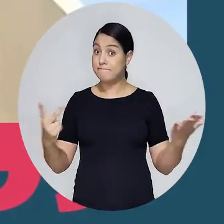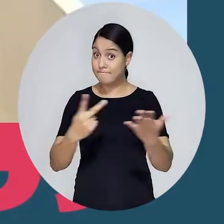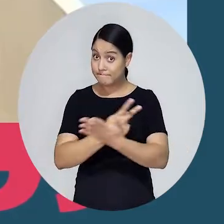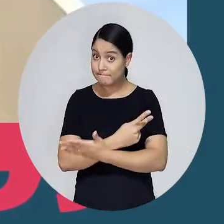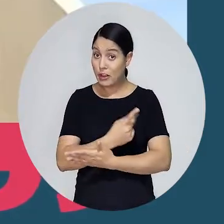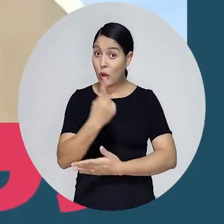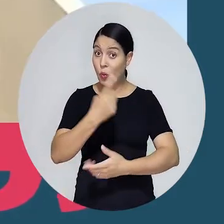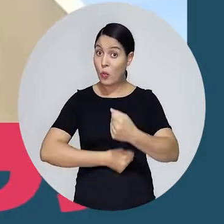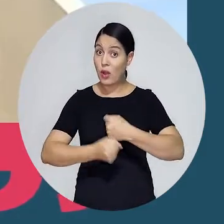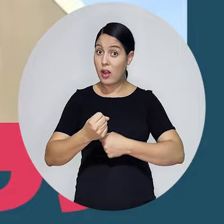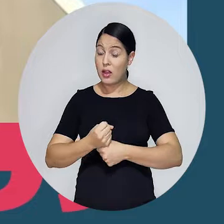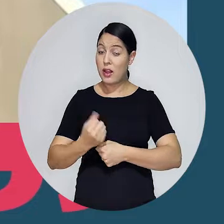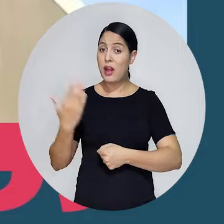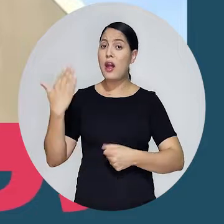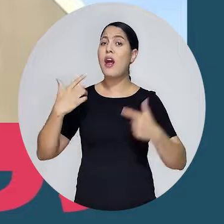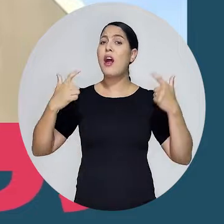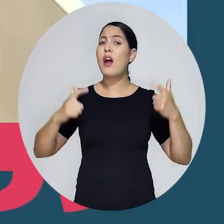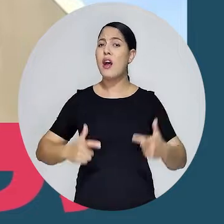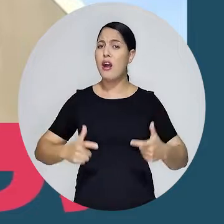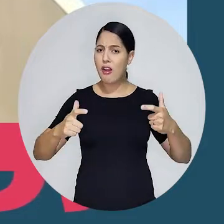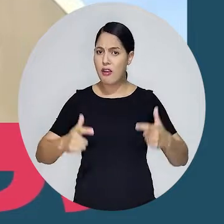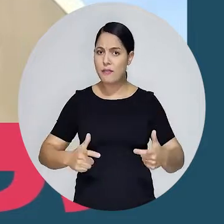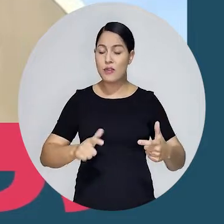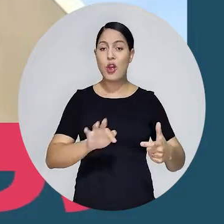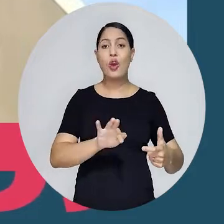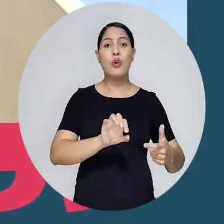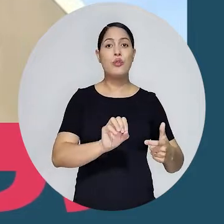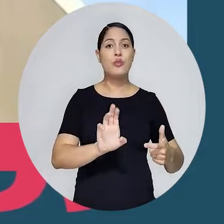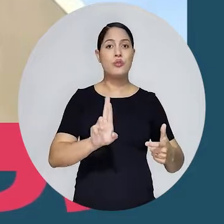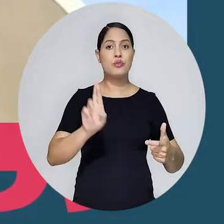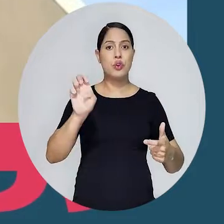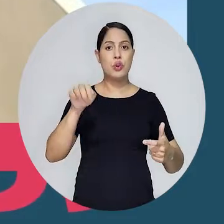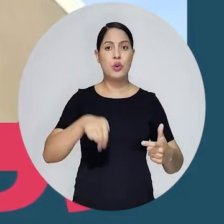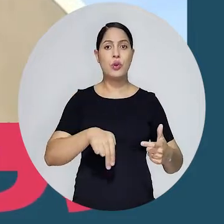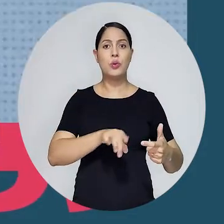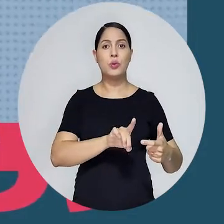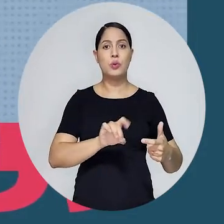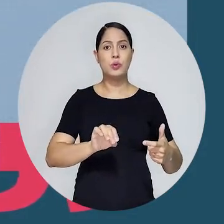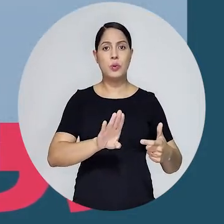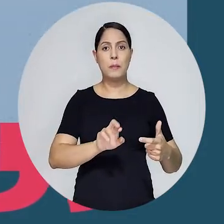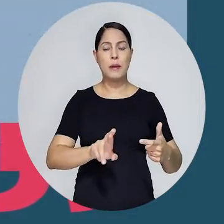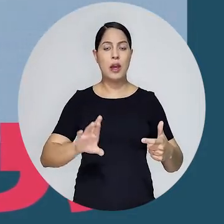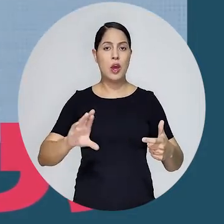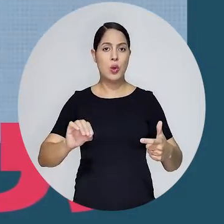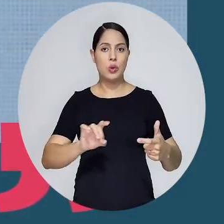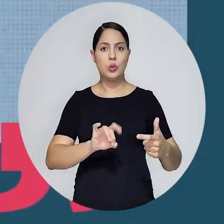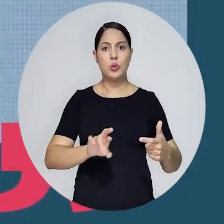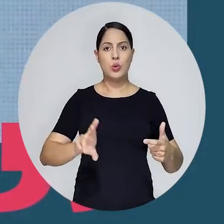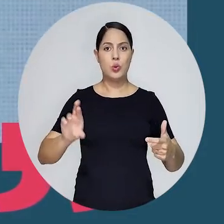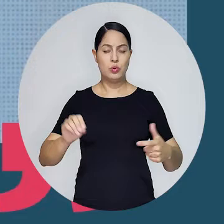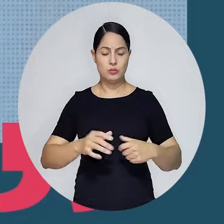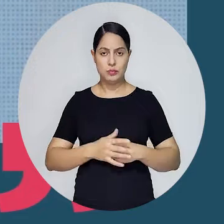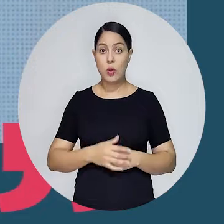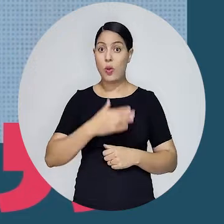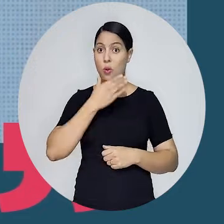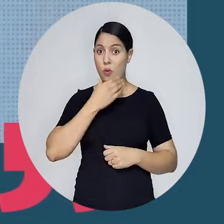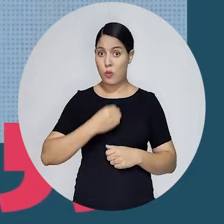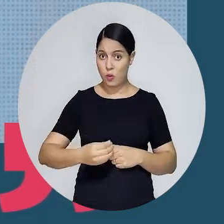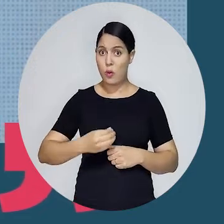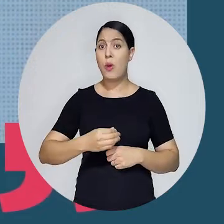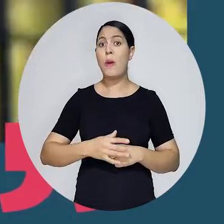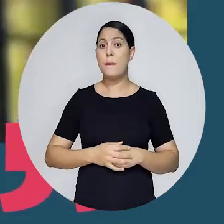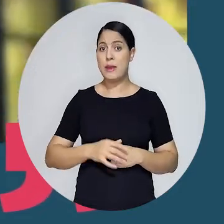Esse caso aconteceu há um ano no Fórum do Barro Duro durante uma audiência de conciliação entre o italiano e a esposa, que